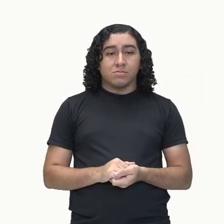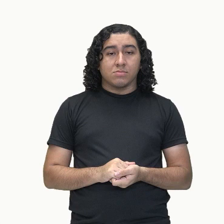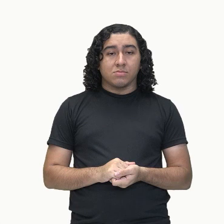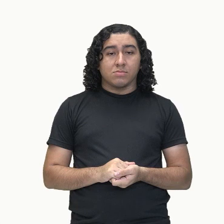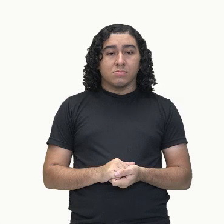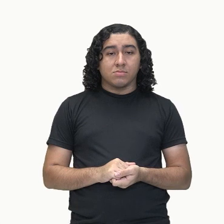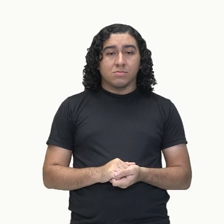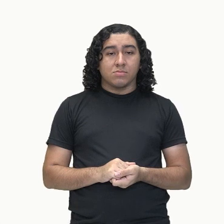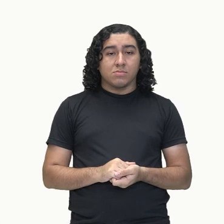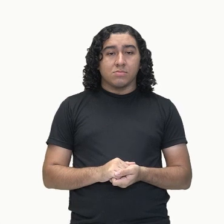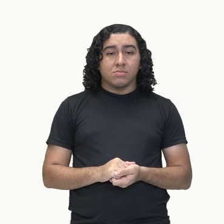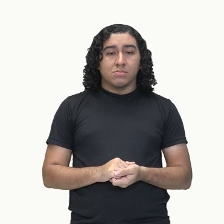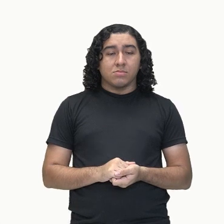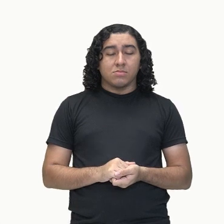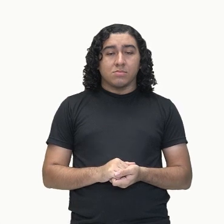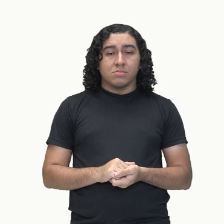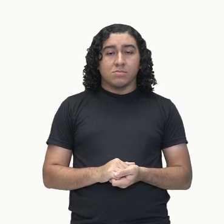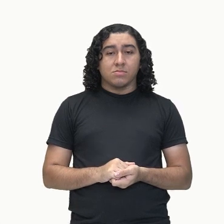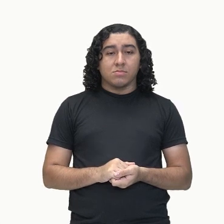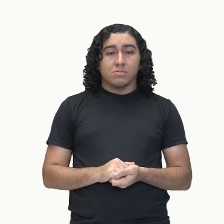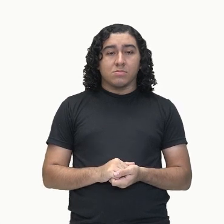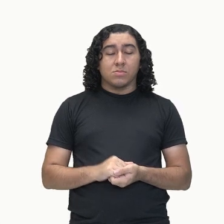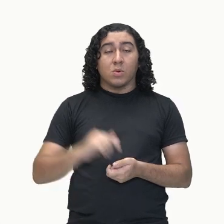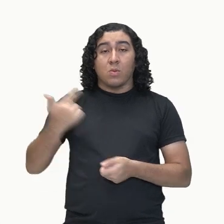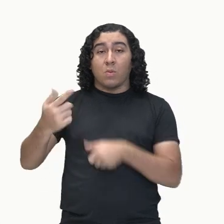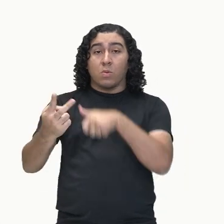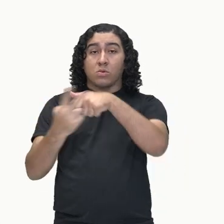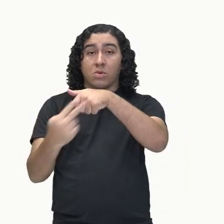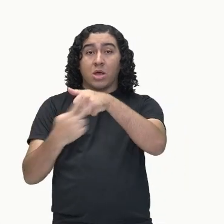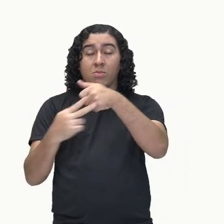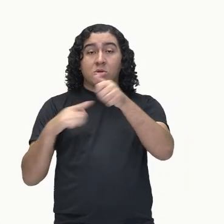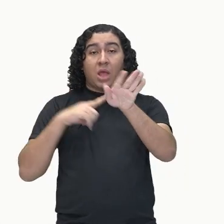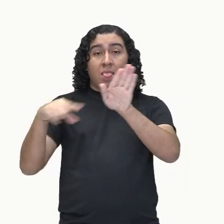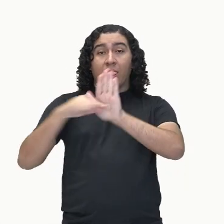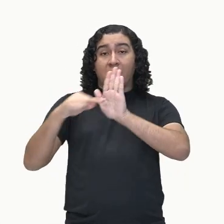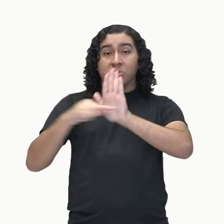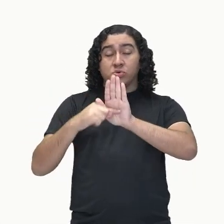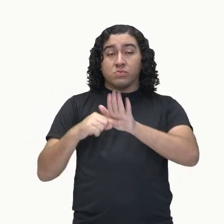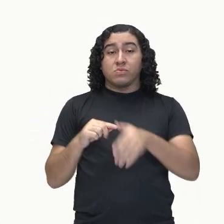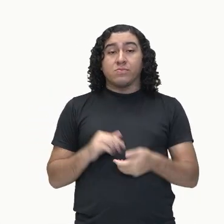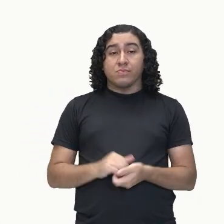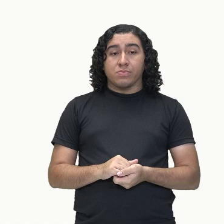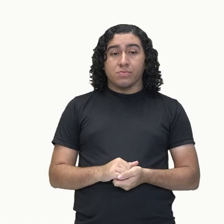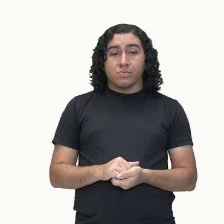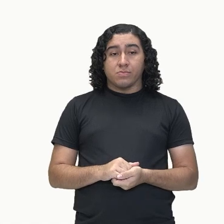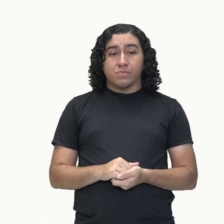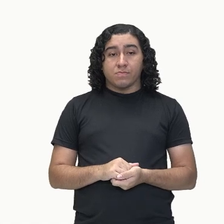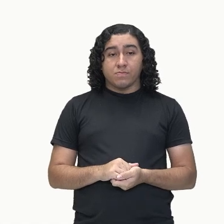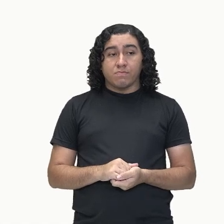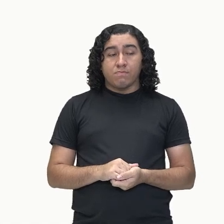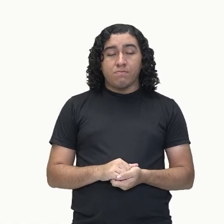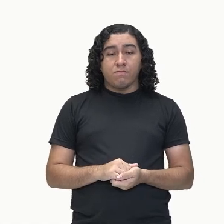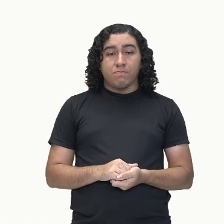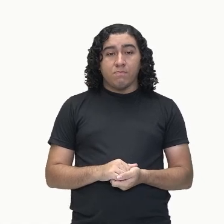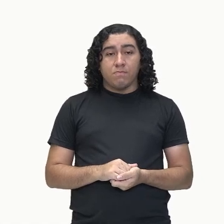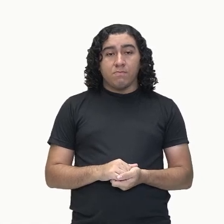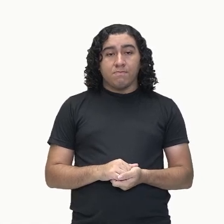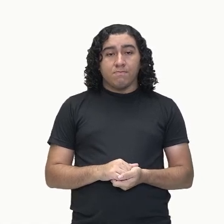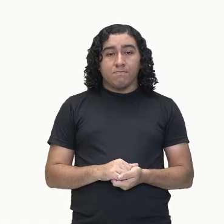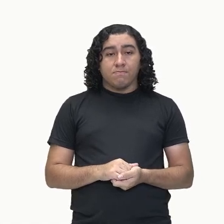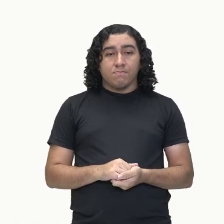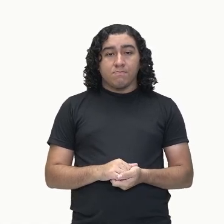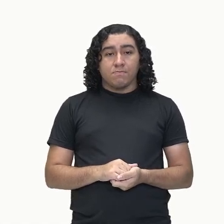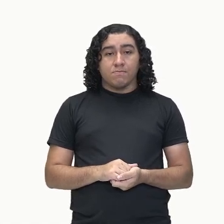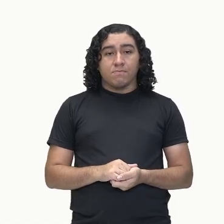com com desconhecidos aqui tá na negativa né nobles que que no que tu nobles que